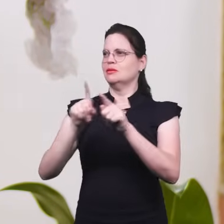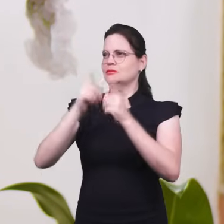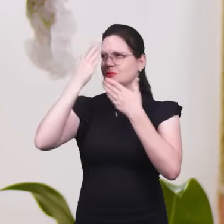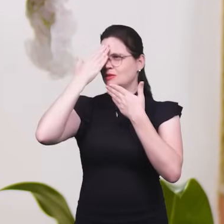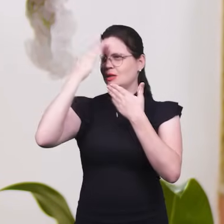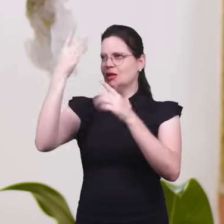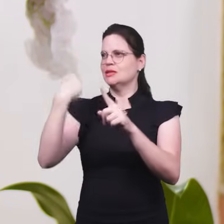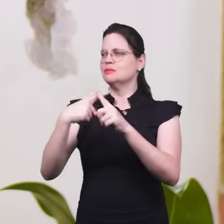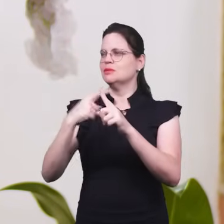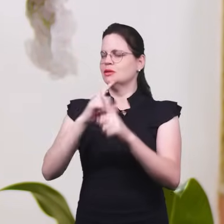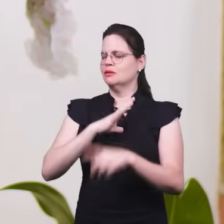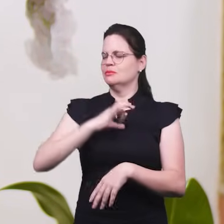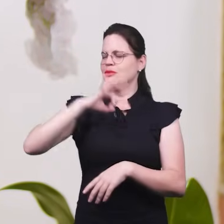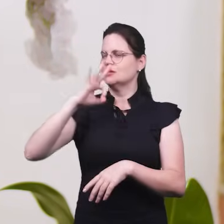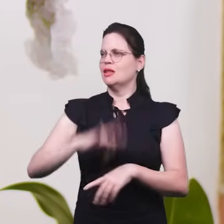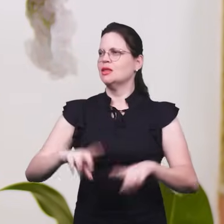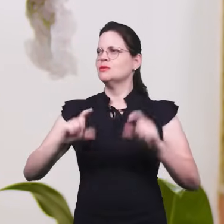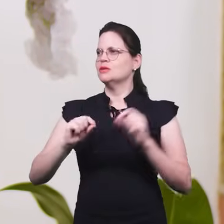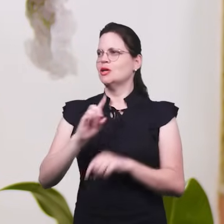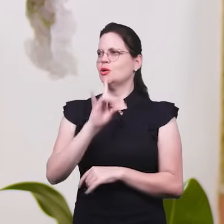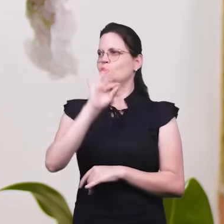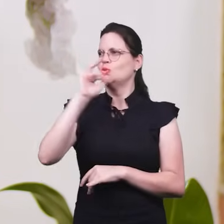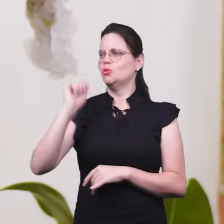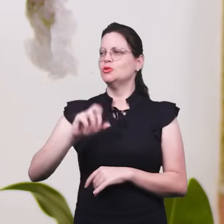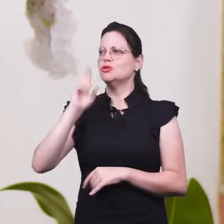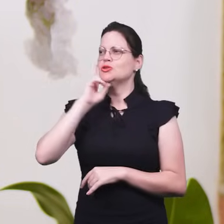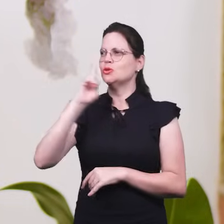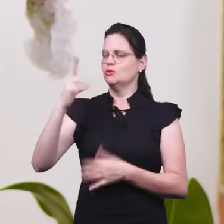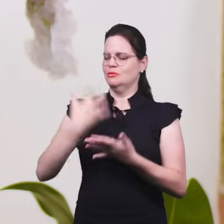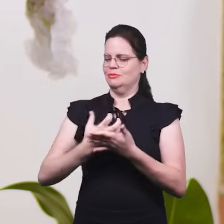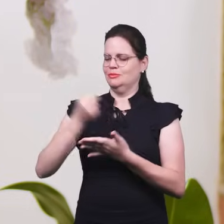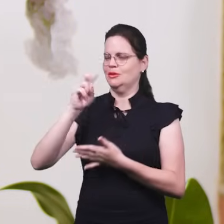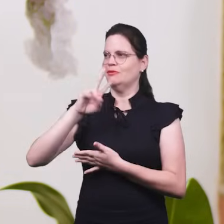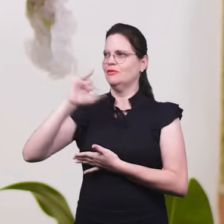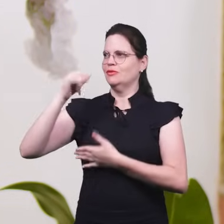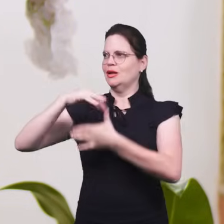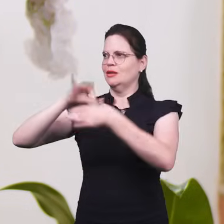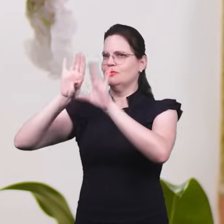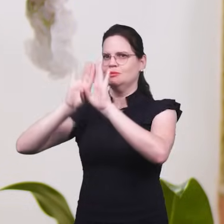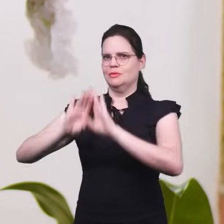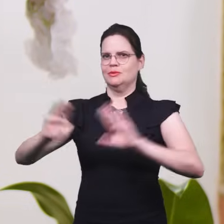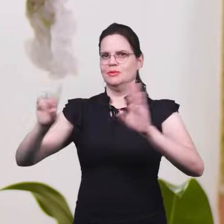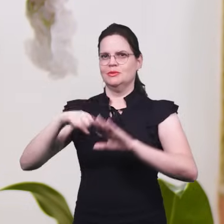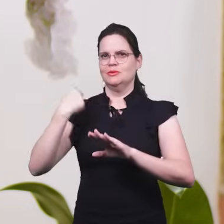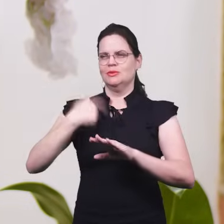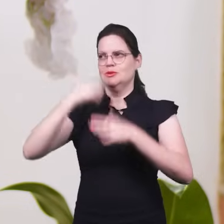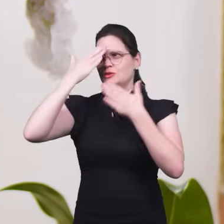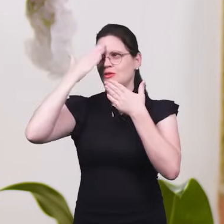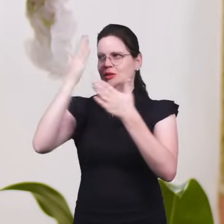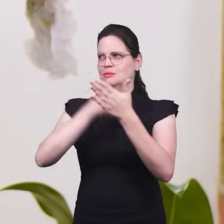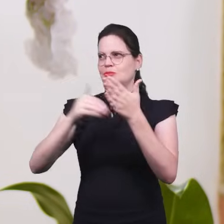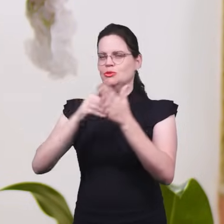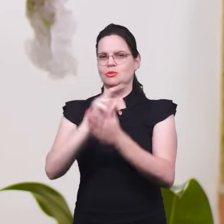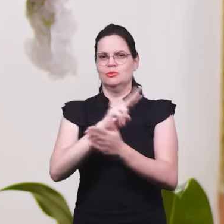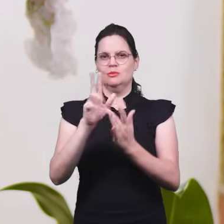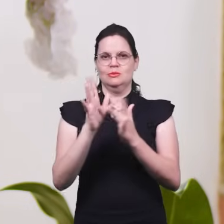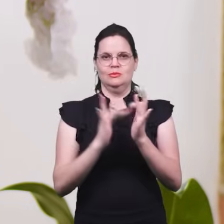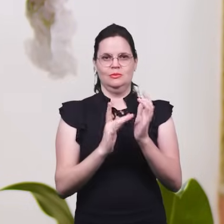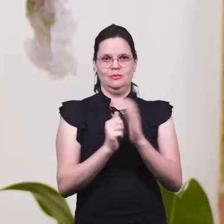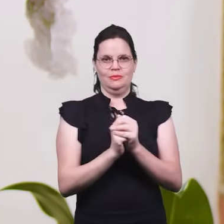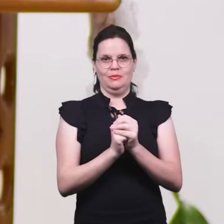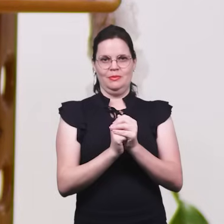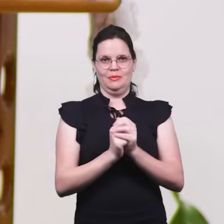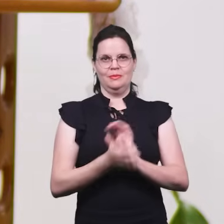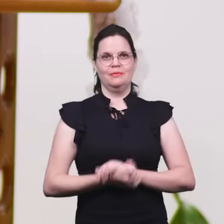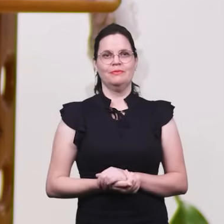Senhor, porque nós temos certeza que um dia o Senhor nos levará para a eternidade. Te agradecemos por tudo, em nome de Jesus.